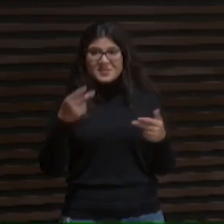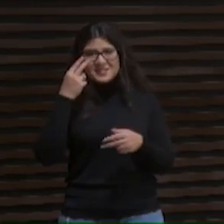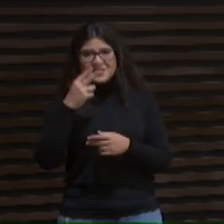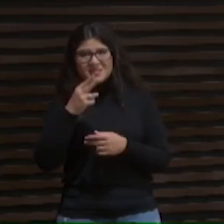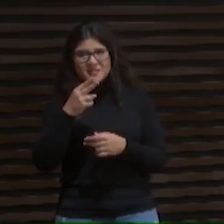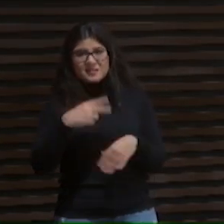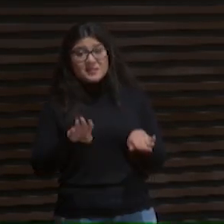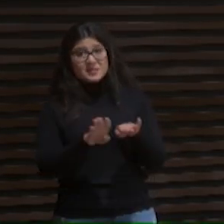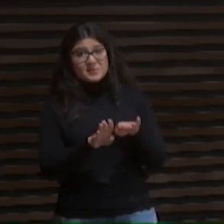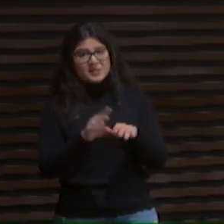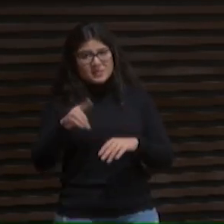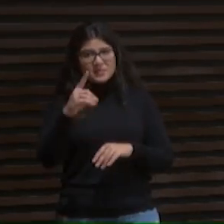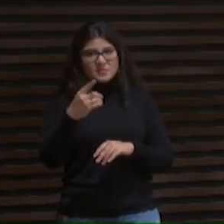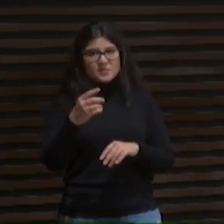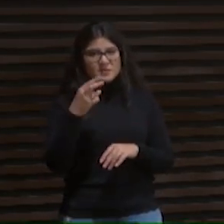te aparecerei ainda,